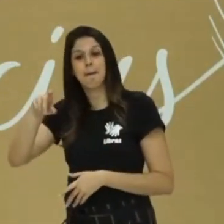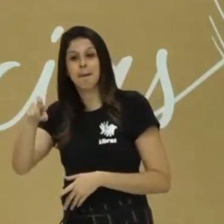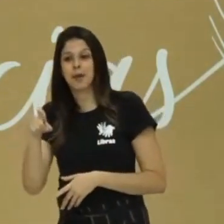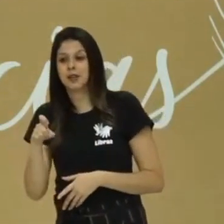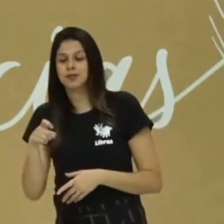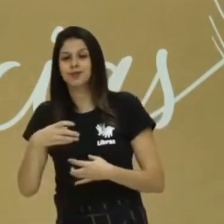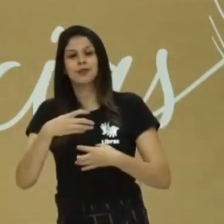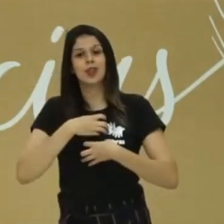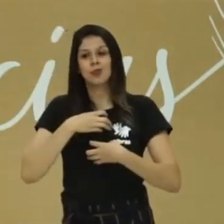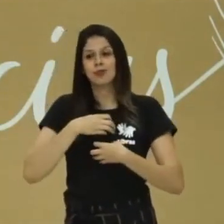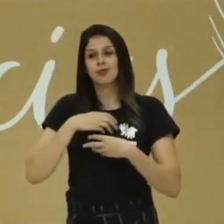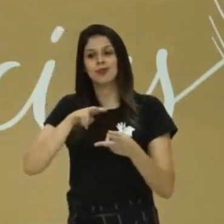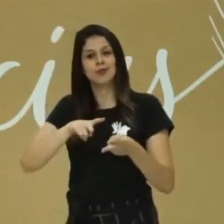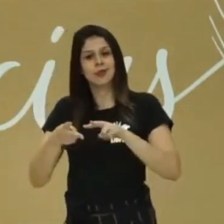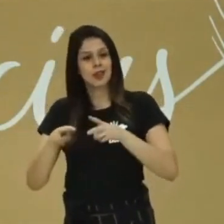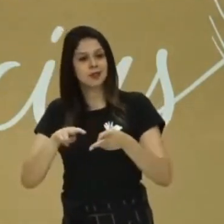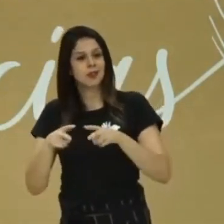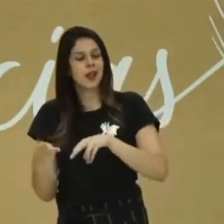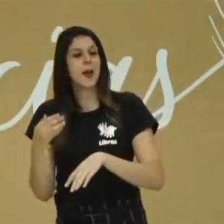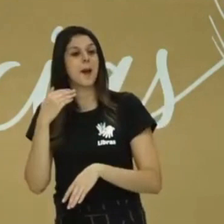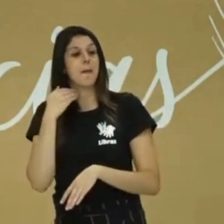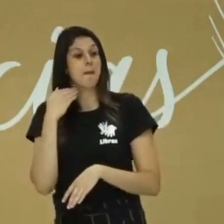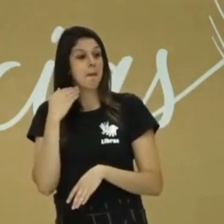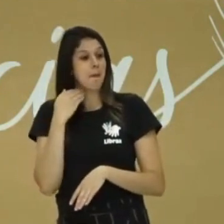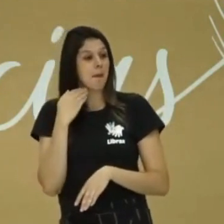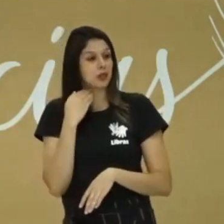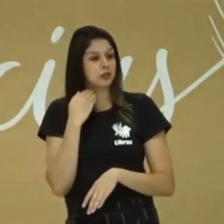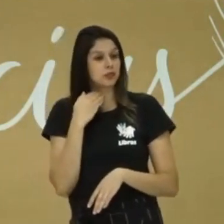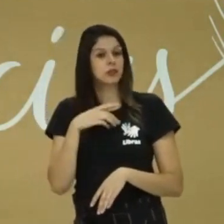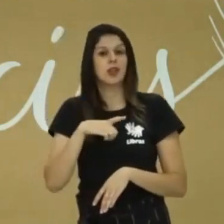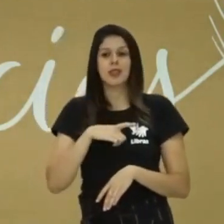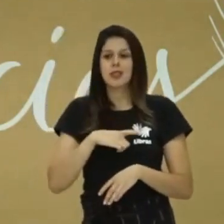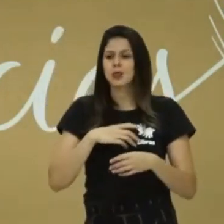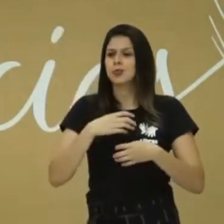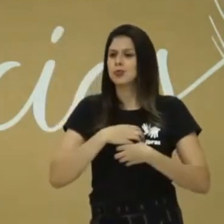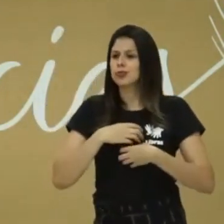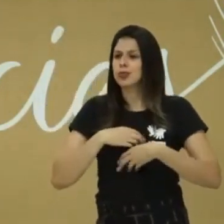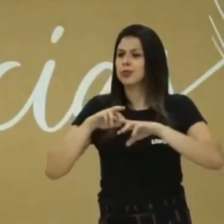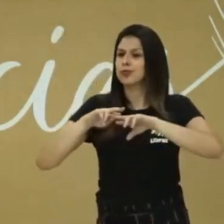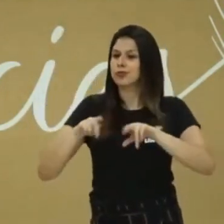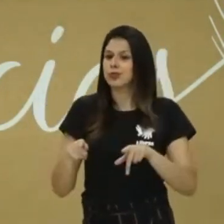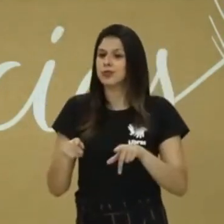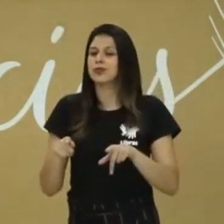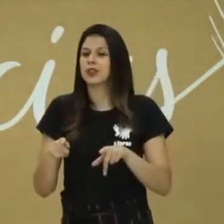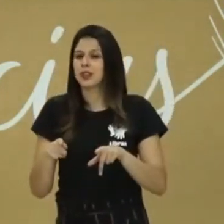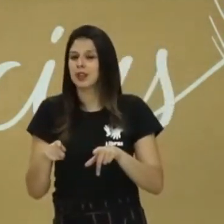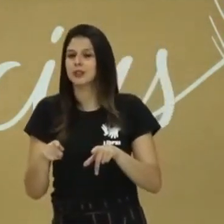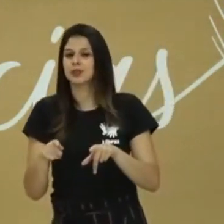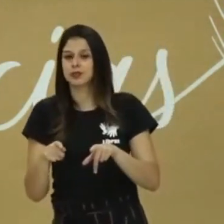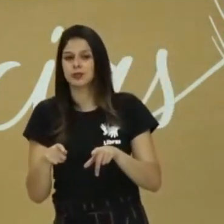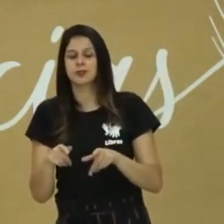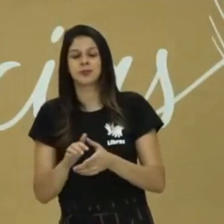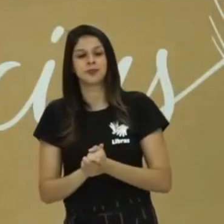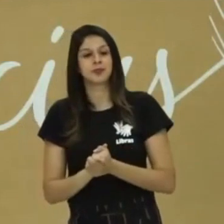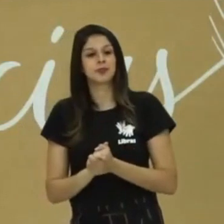novo tipo de transferência e cada vez mais que eles lançam novo produto cada vez mais que eles modernizam o